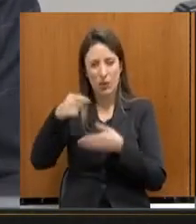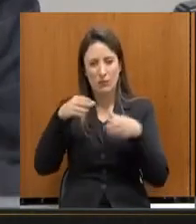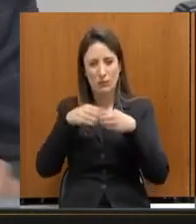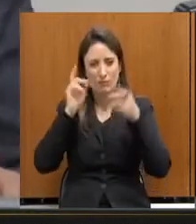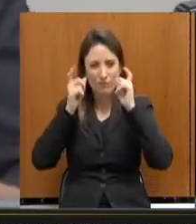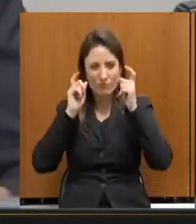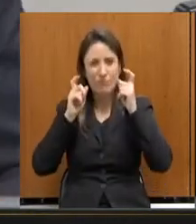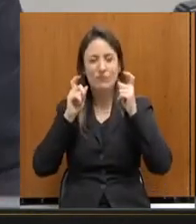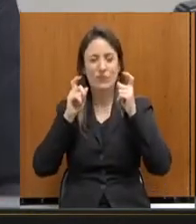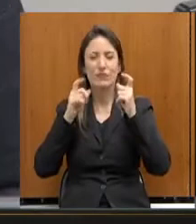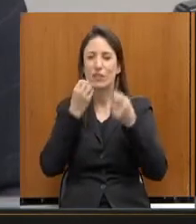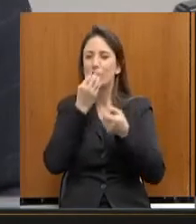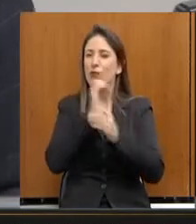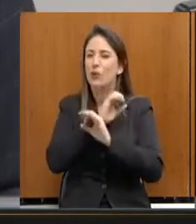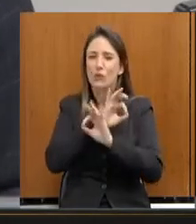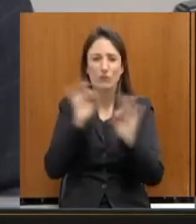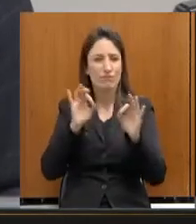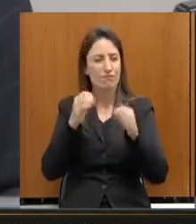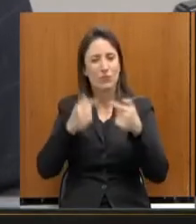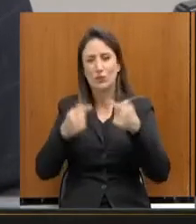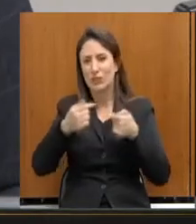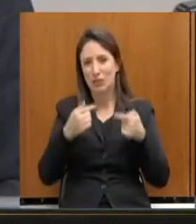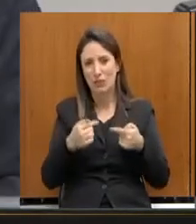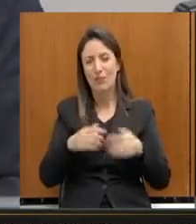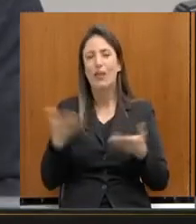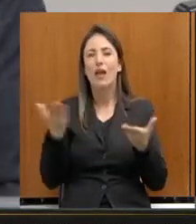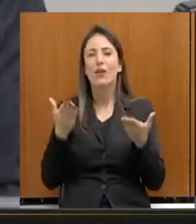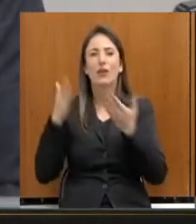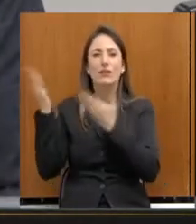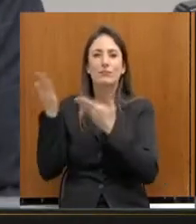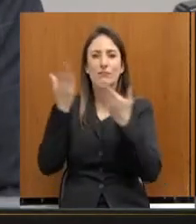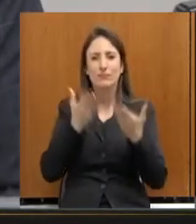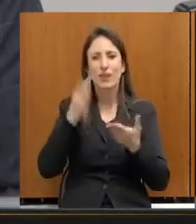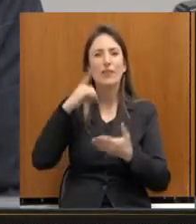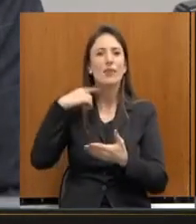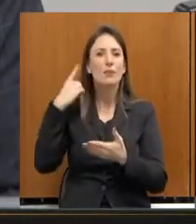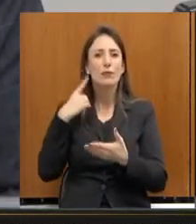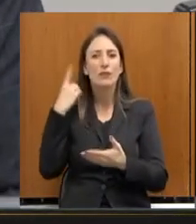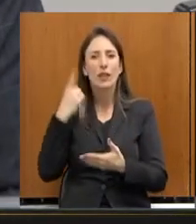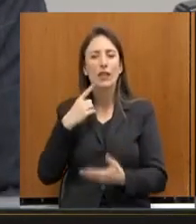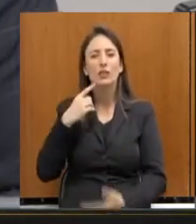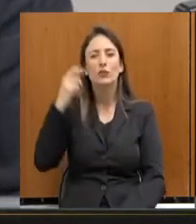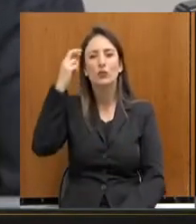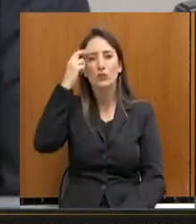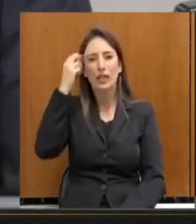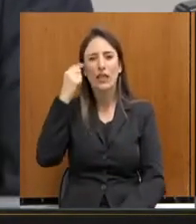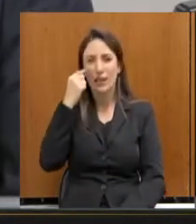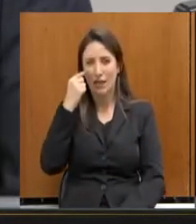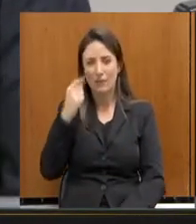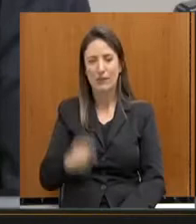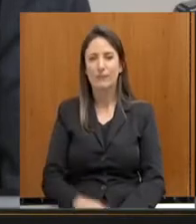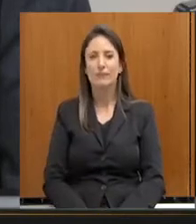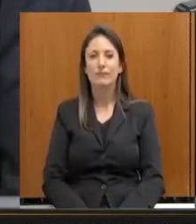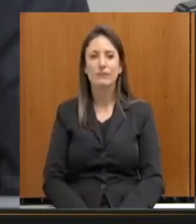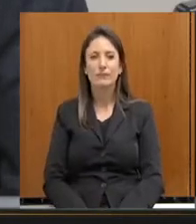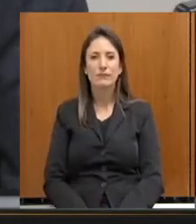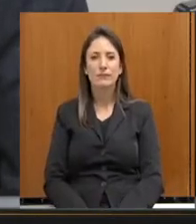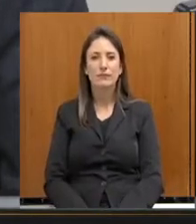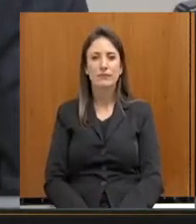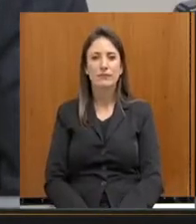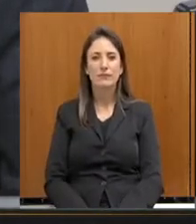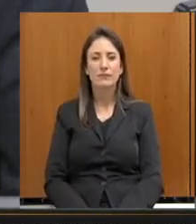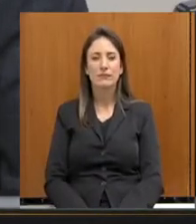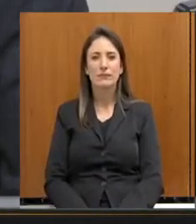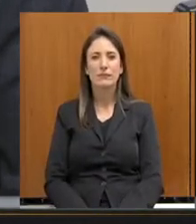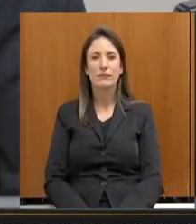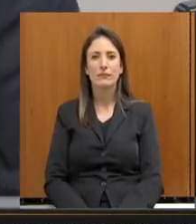discussões passa a palavra aqui agora ao nosso Deputado José Guilherme e depois